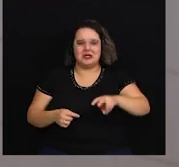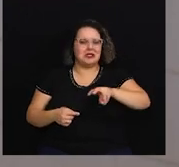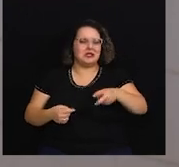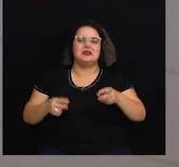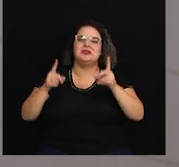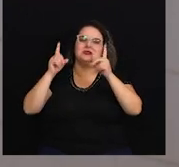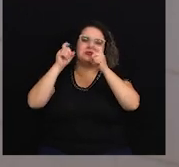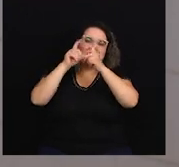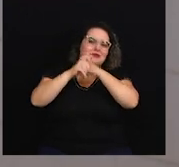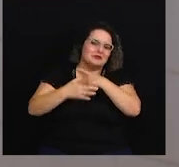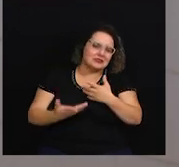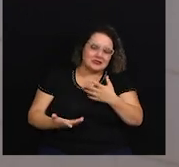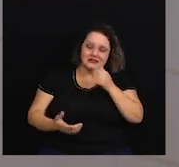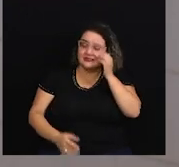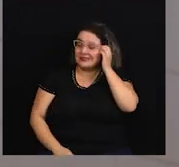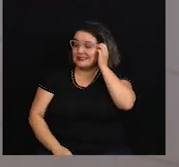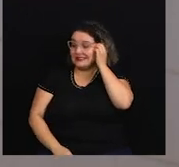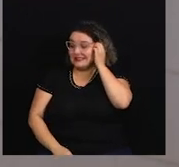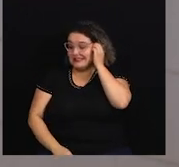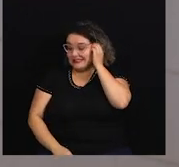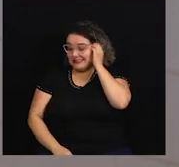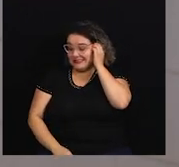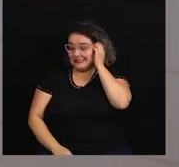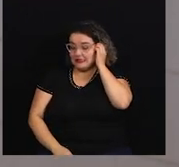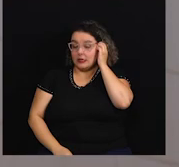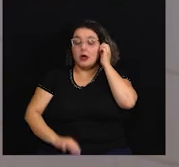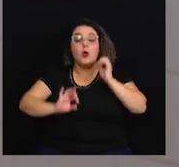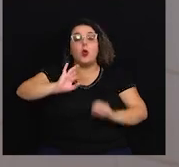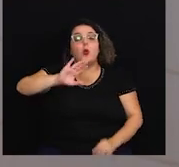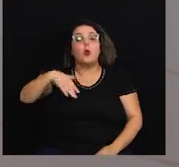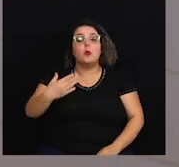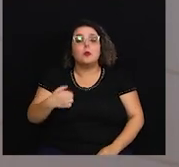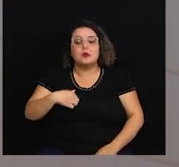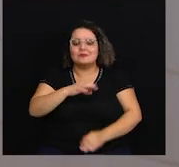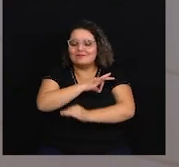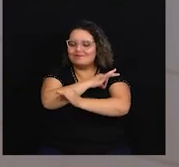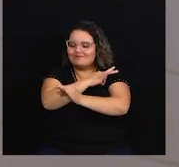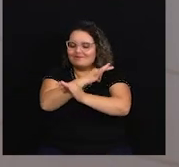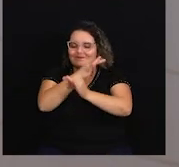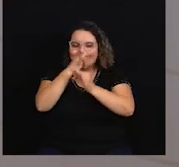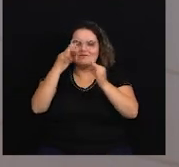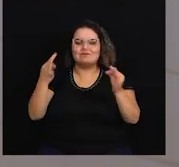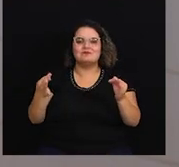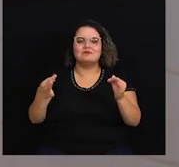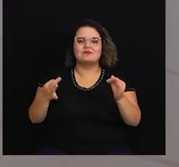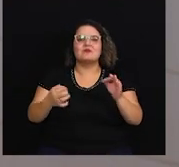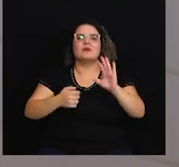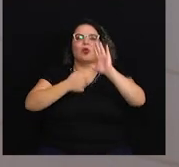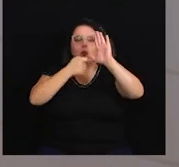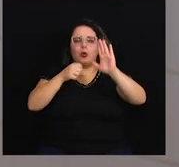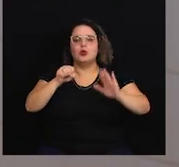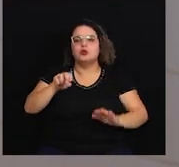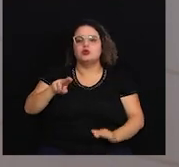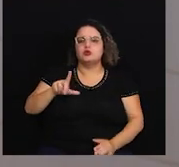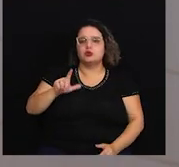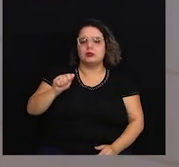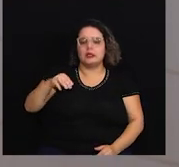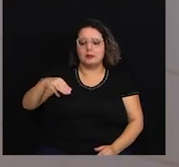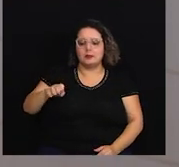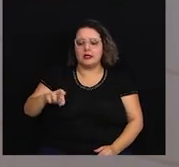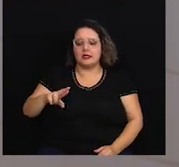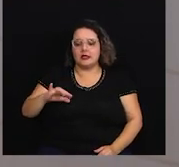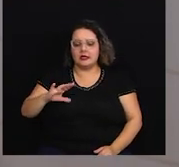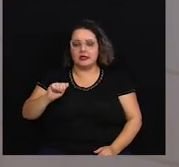difícil quando eu tava zero bala já veio um jogo da liga sul-americana o jogo que levou